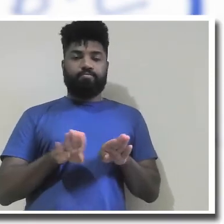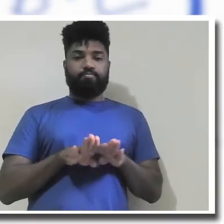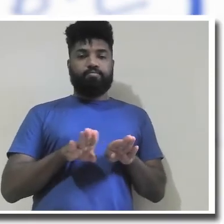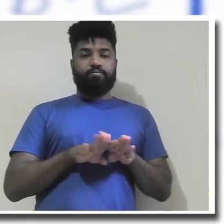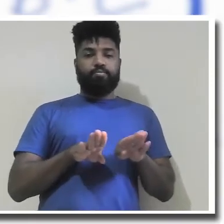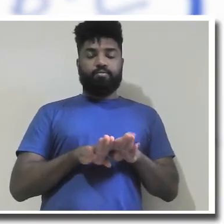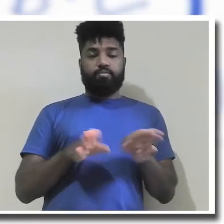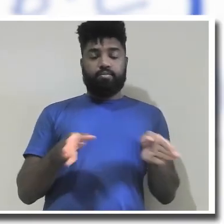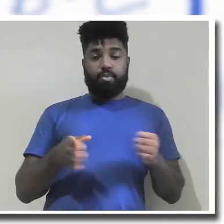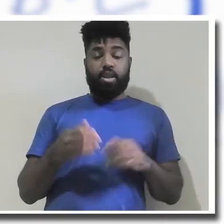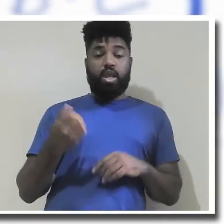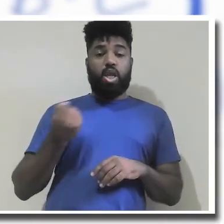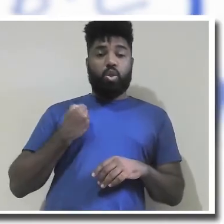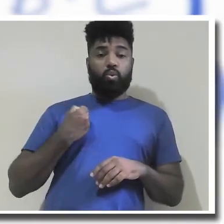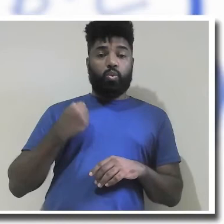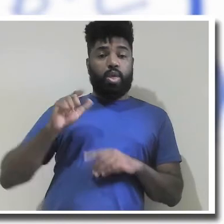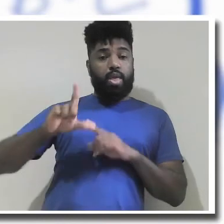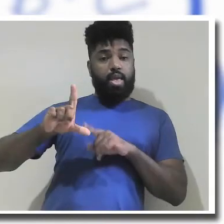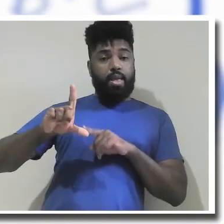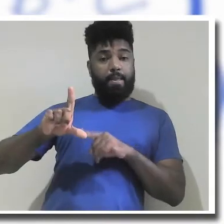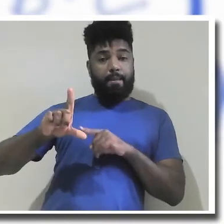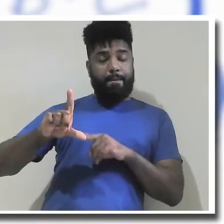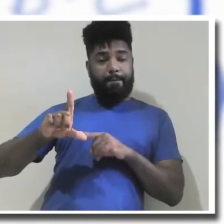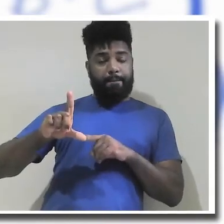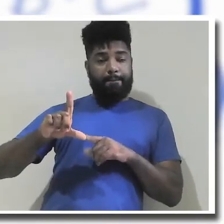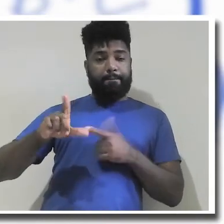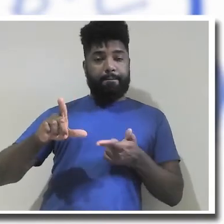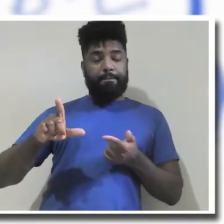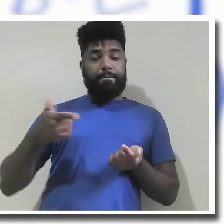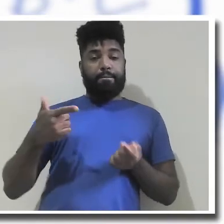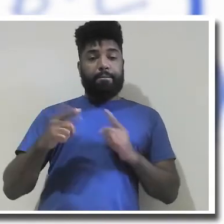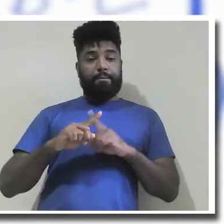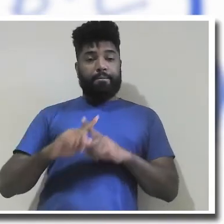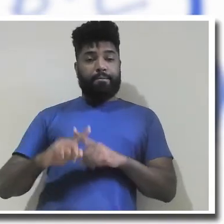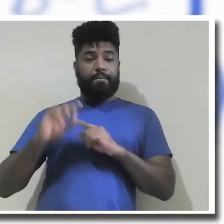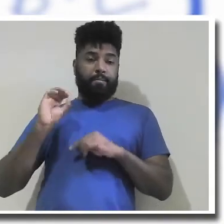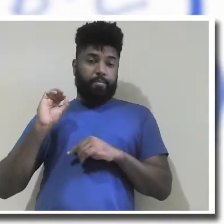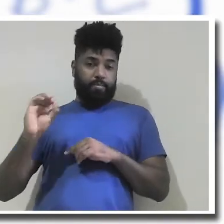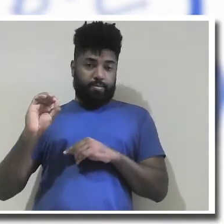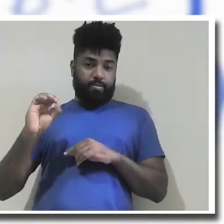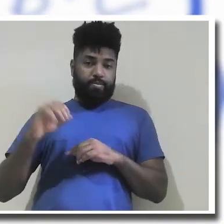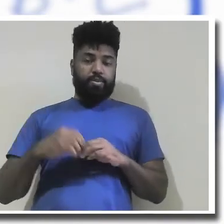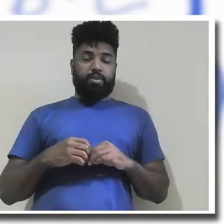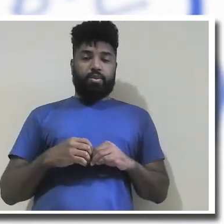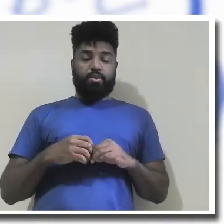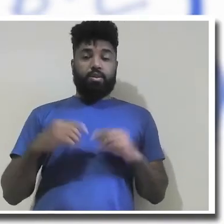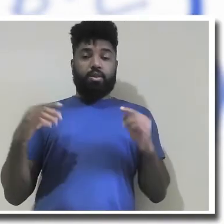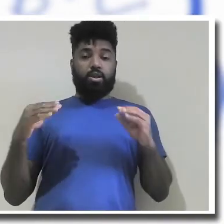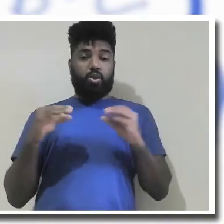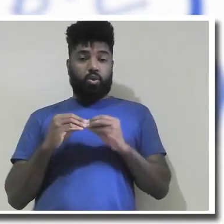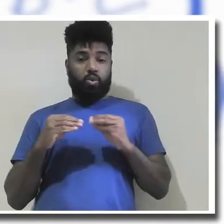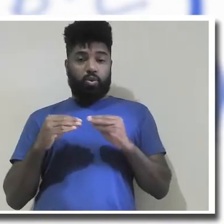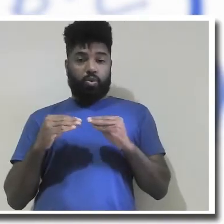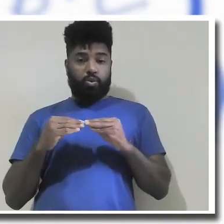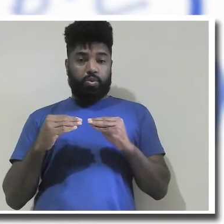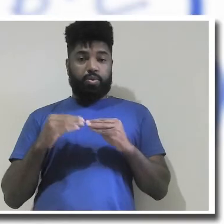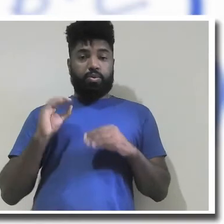valor para L, quando multiplicamos aqui por 0, é igual a 0.